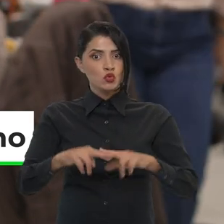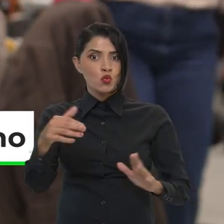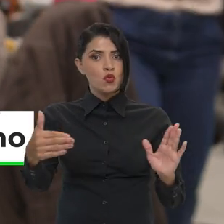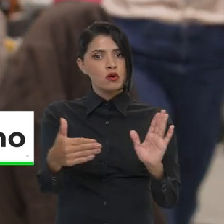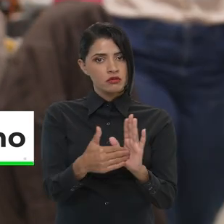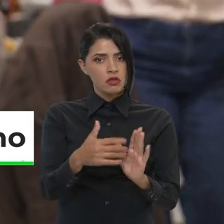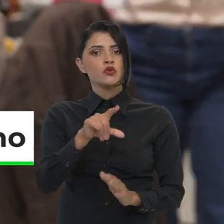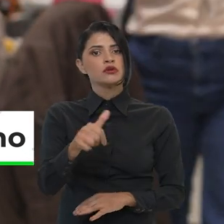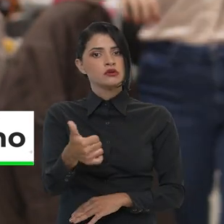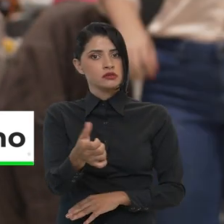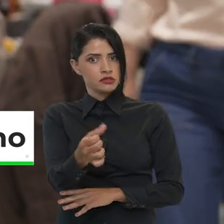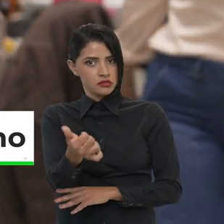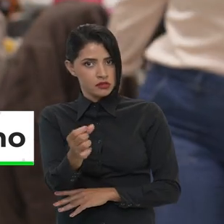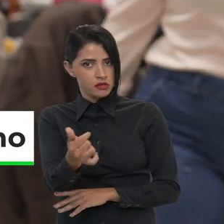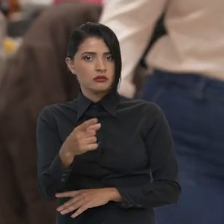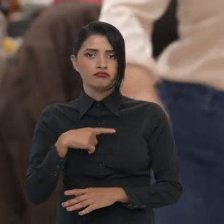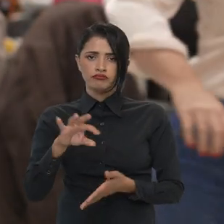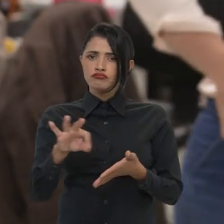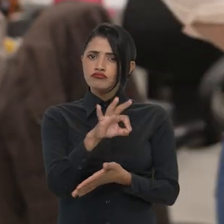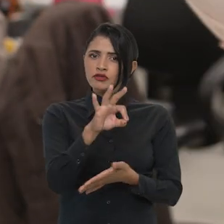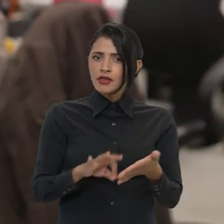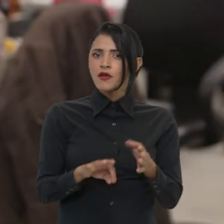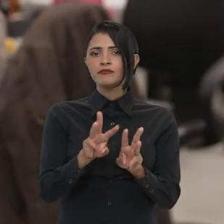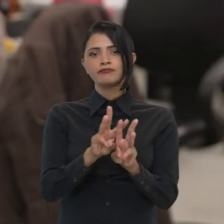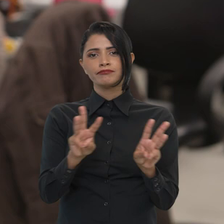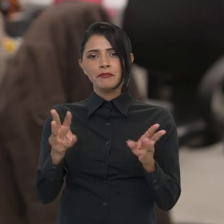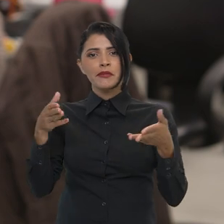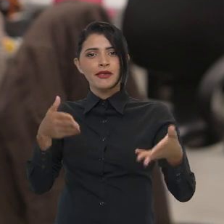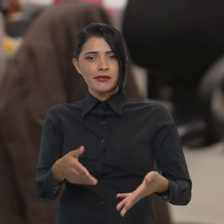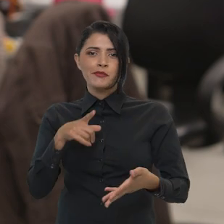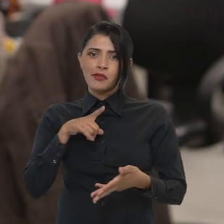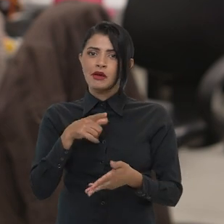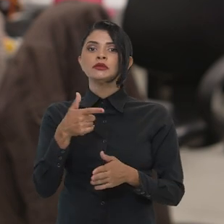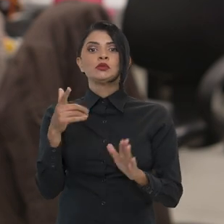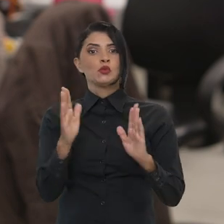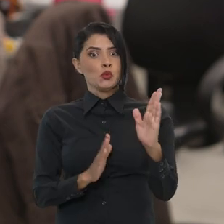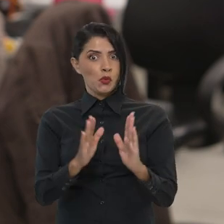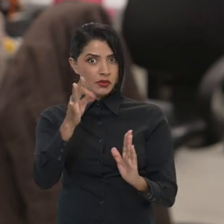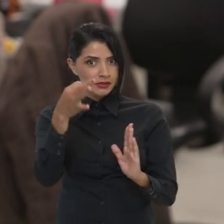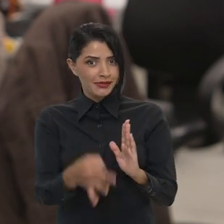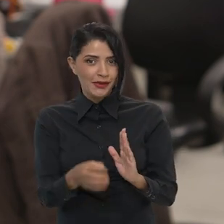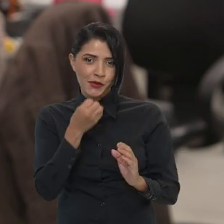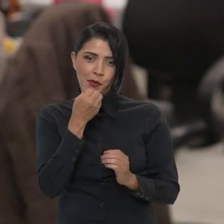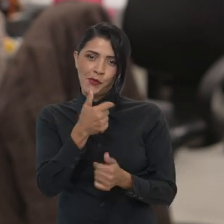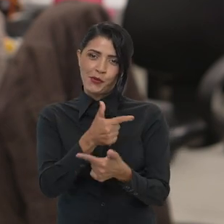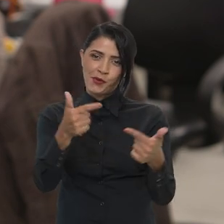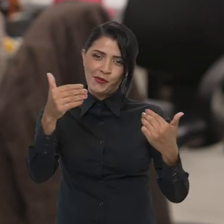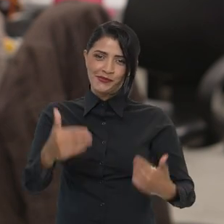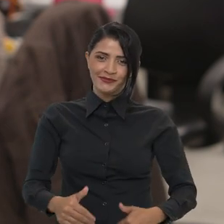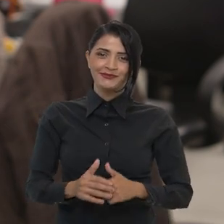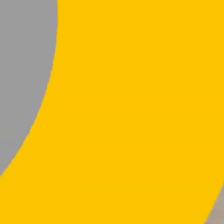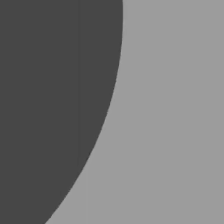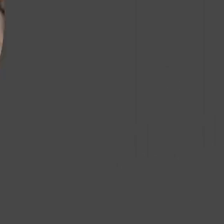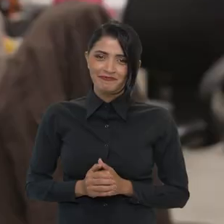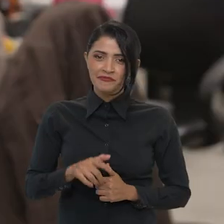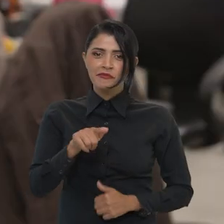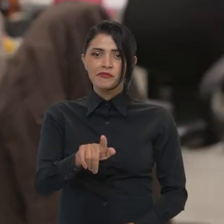5 de junho, e vão até o dia 16. Inscreva-se na página do participante dentro do prazo e boa